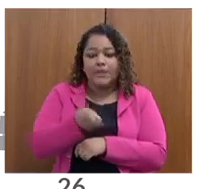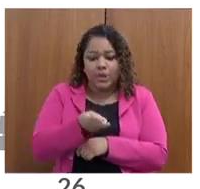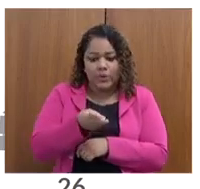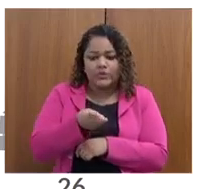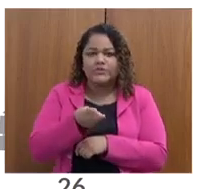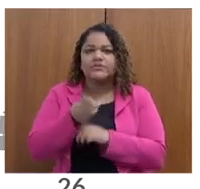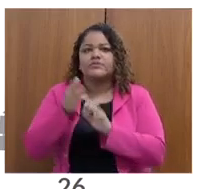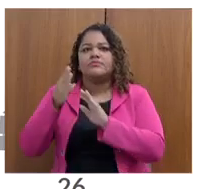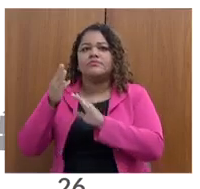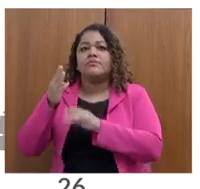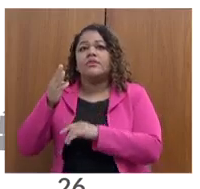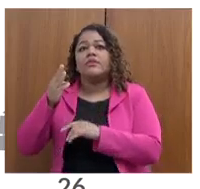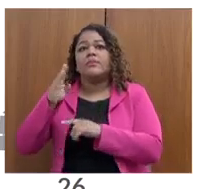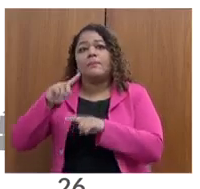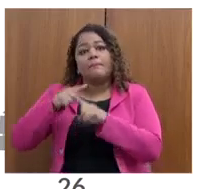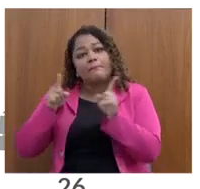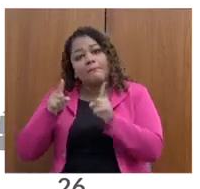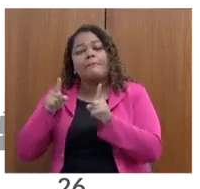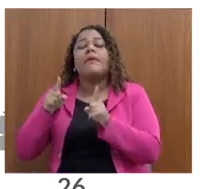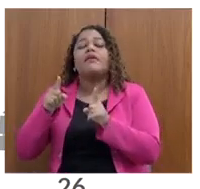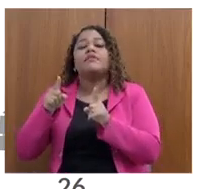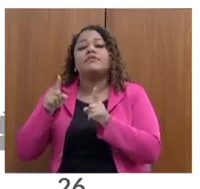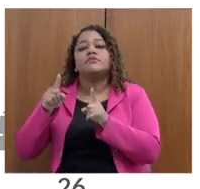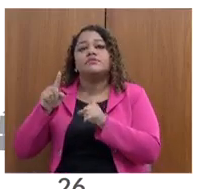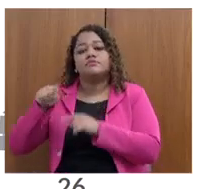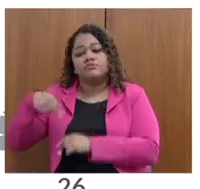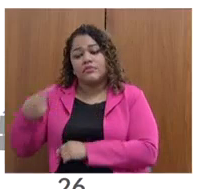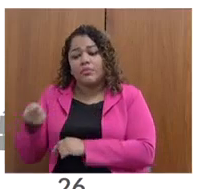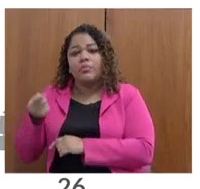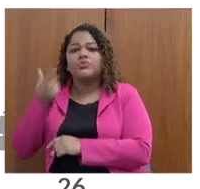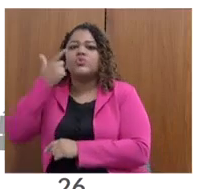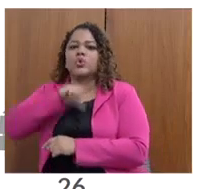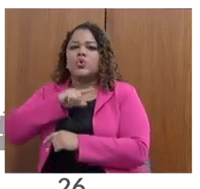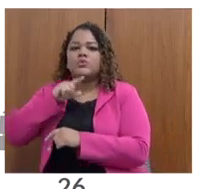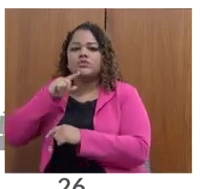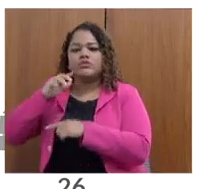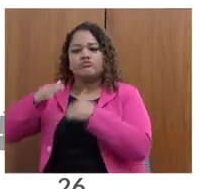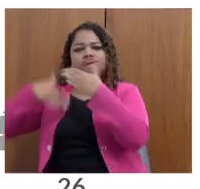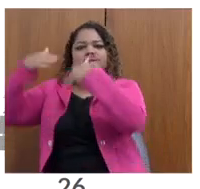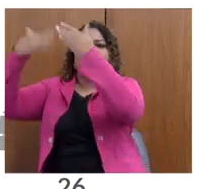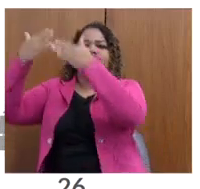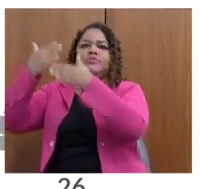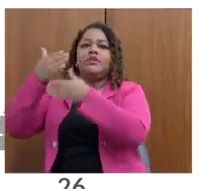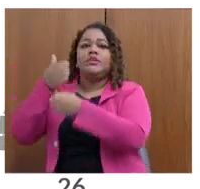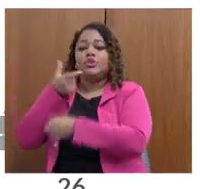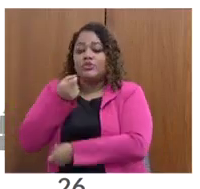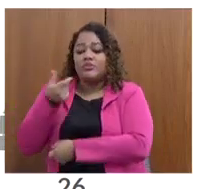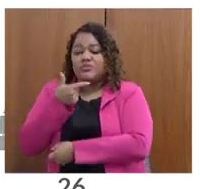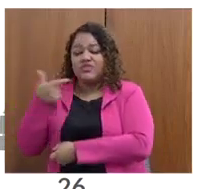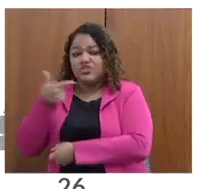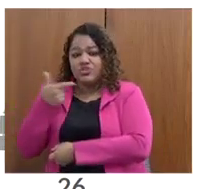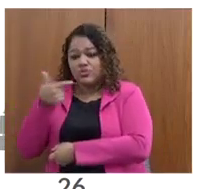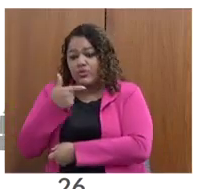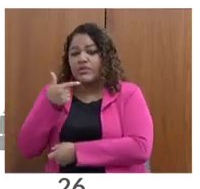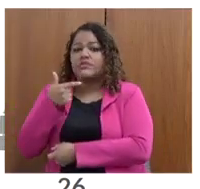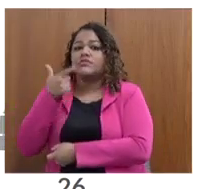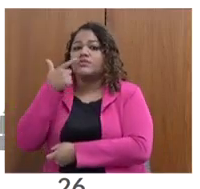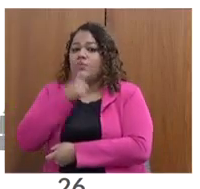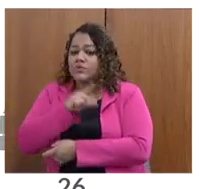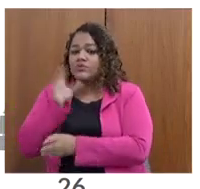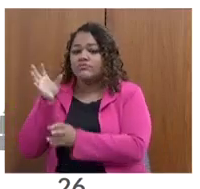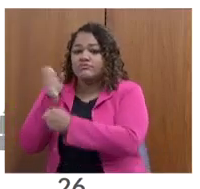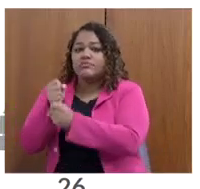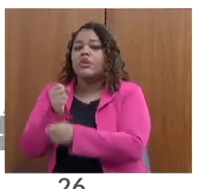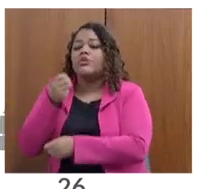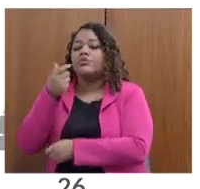posteriores fechando o ciclo de 2022 com 274 bilhões de reais